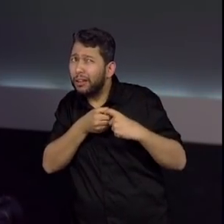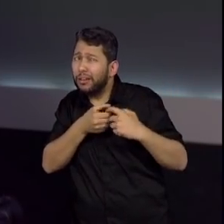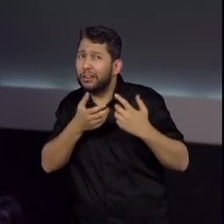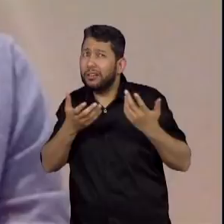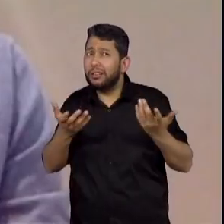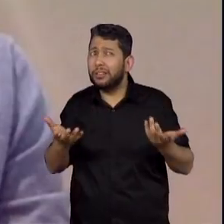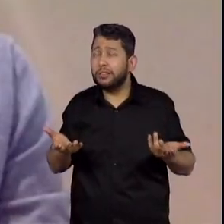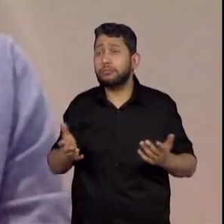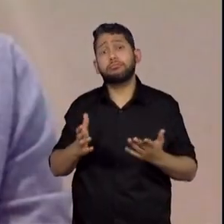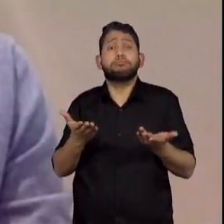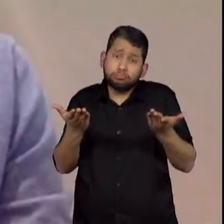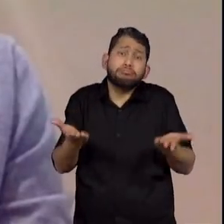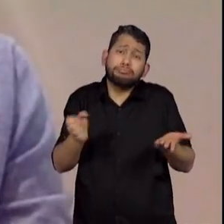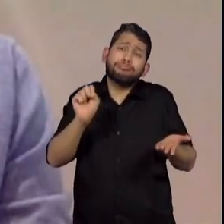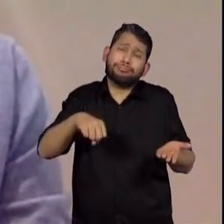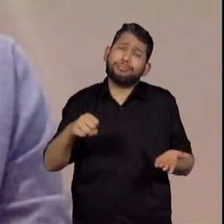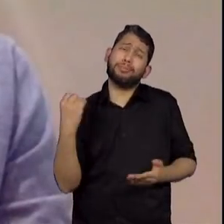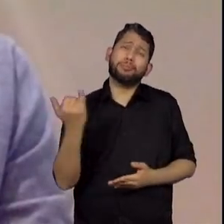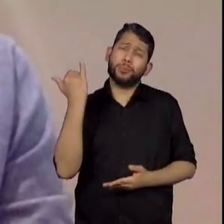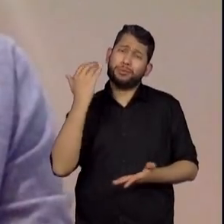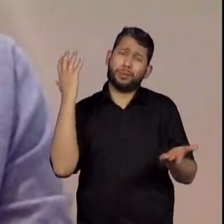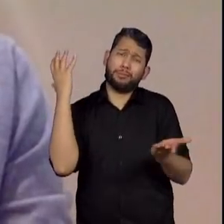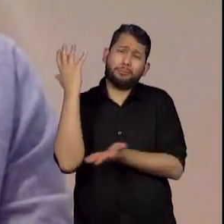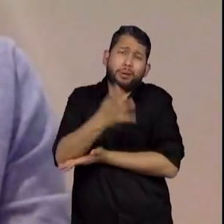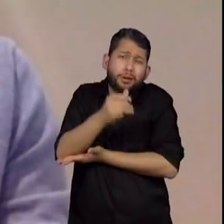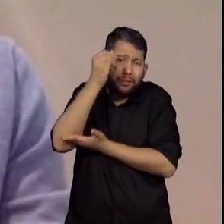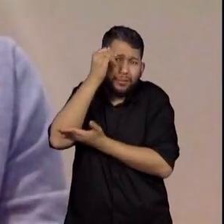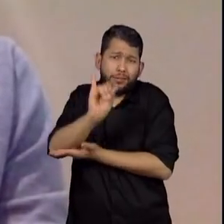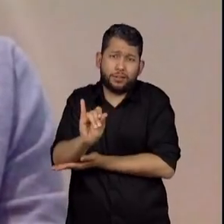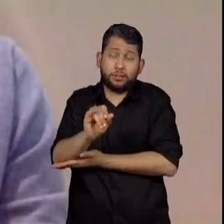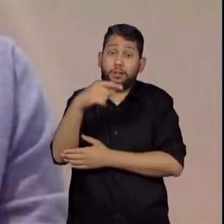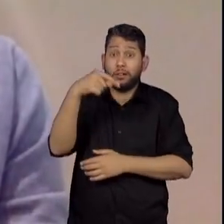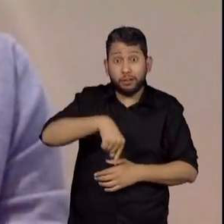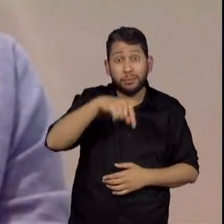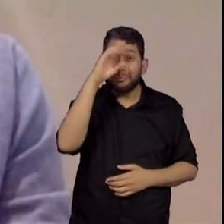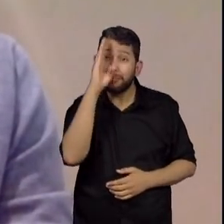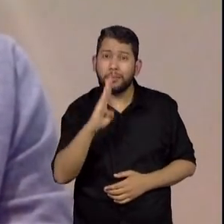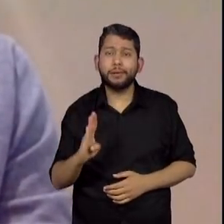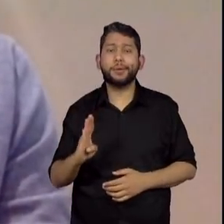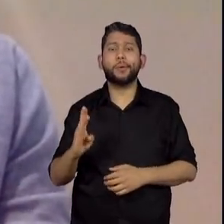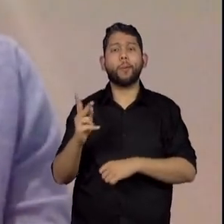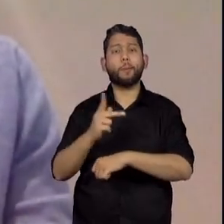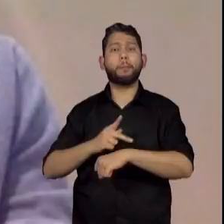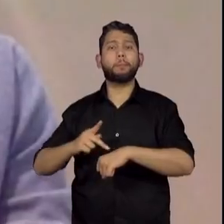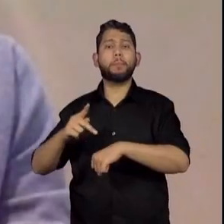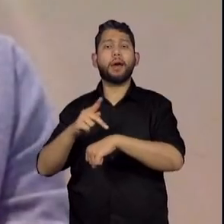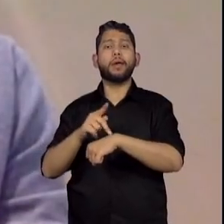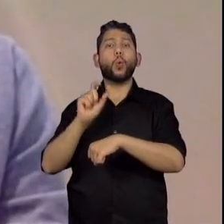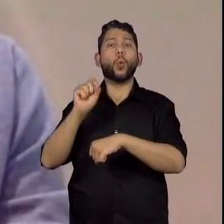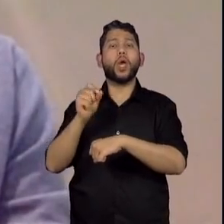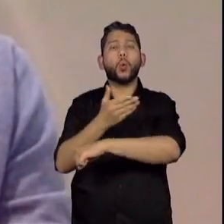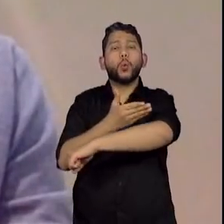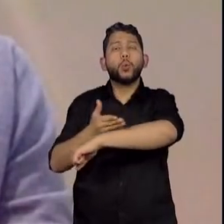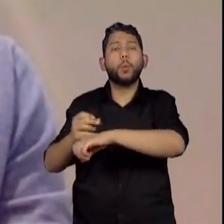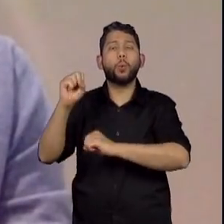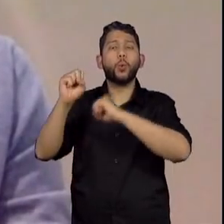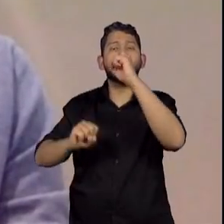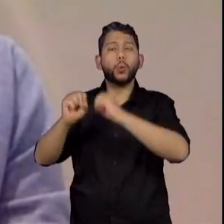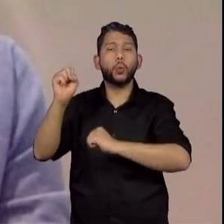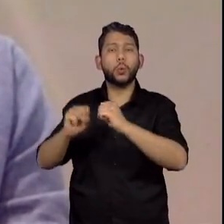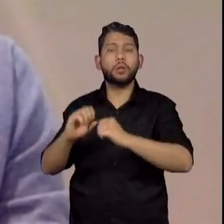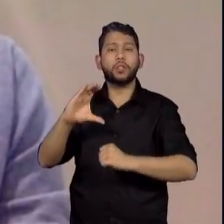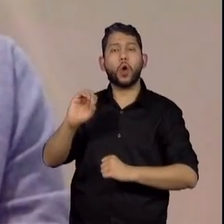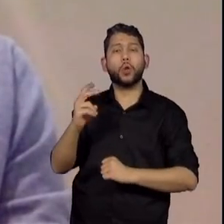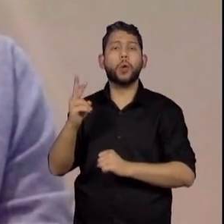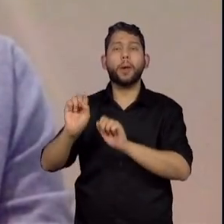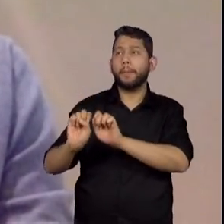Não, sem dúvida, sem dúvida. O Brasil, apesar de não ser um país que tem essa característica